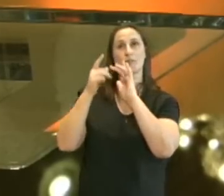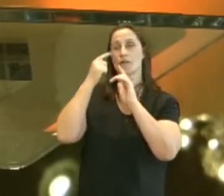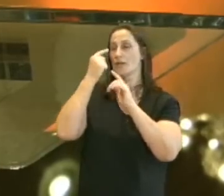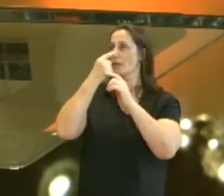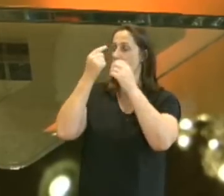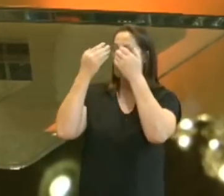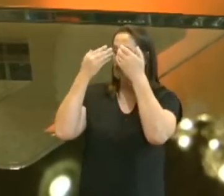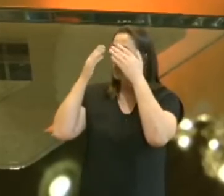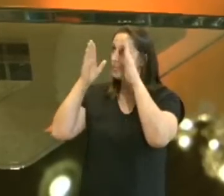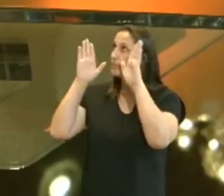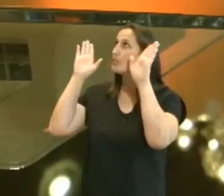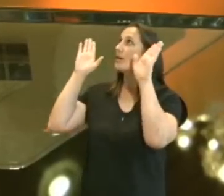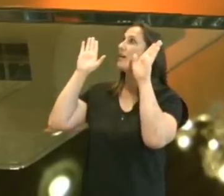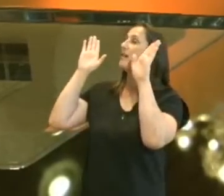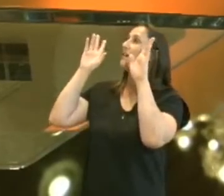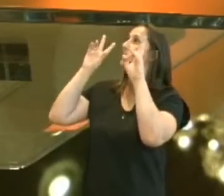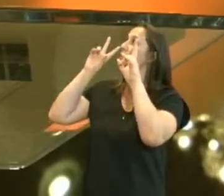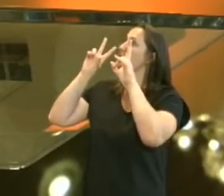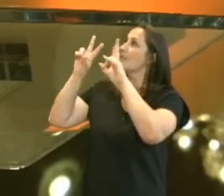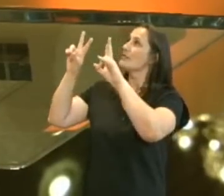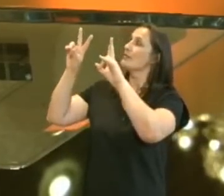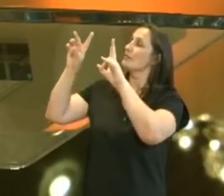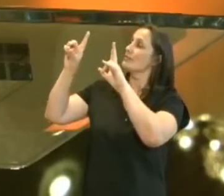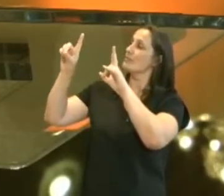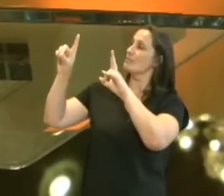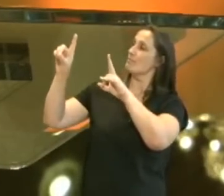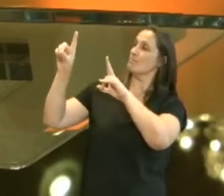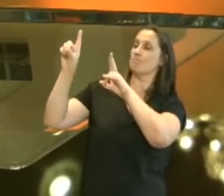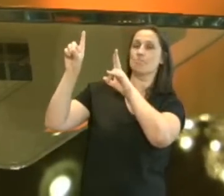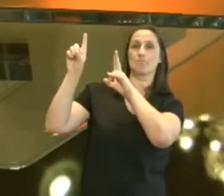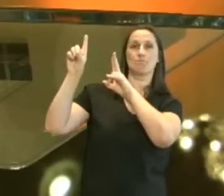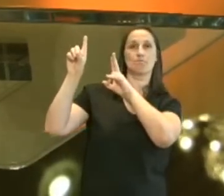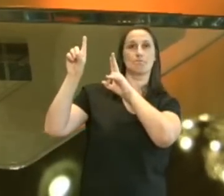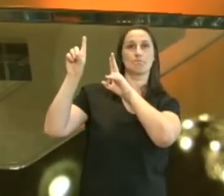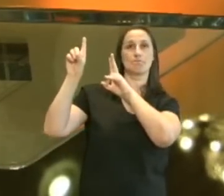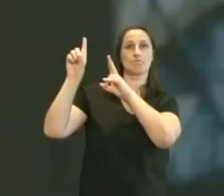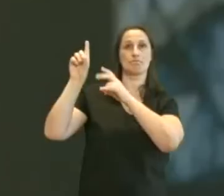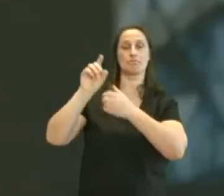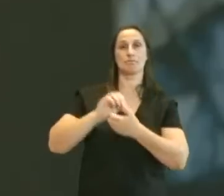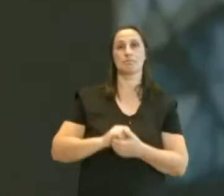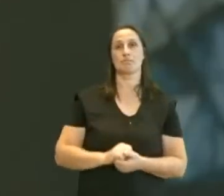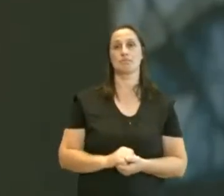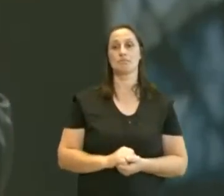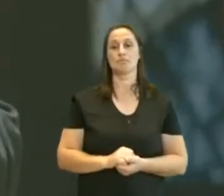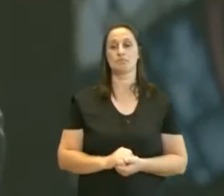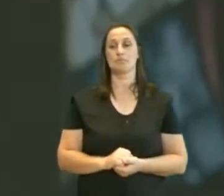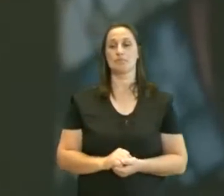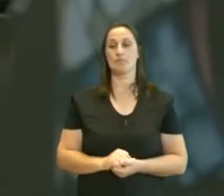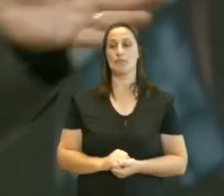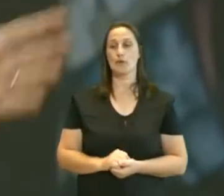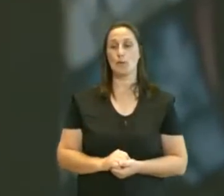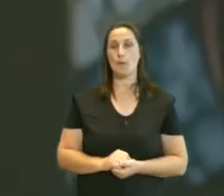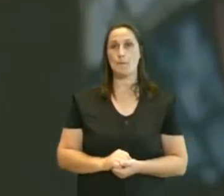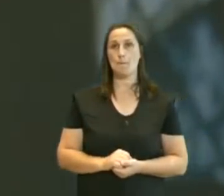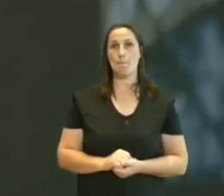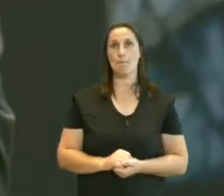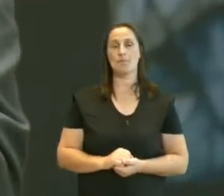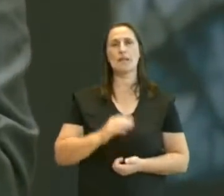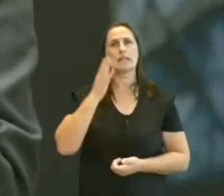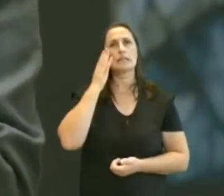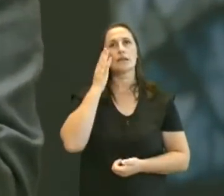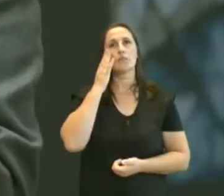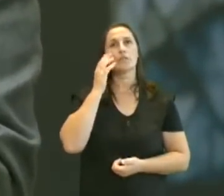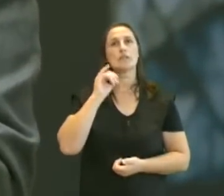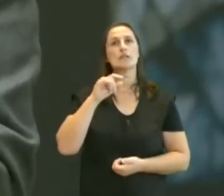olhos se abrem para ver Jesus. E sabe, se a gente só visse